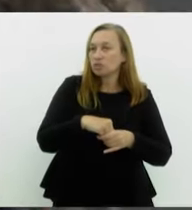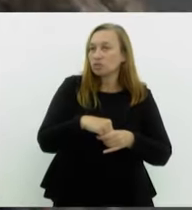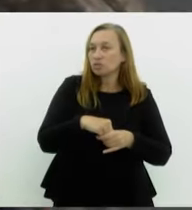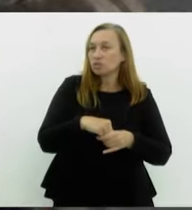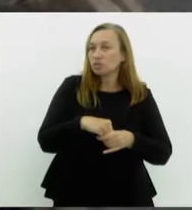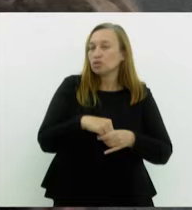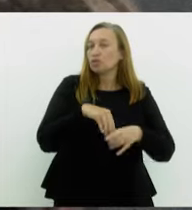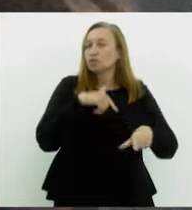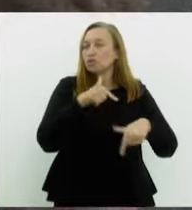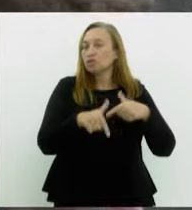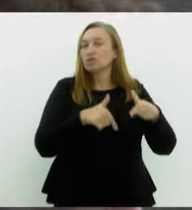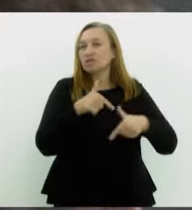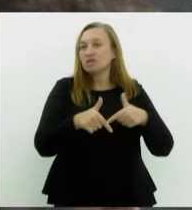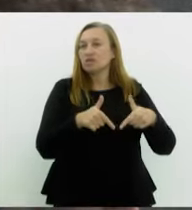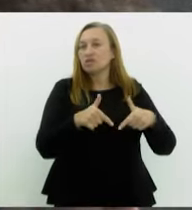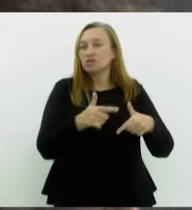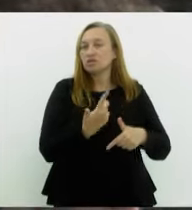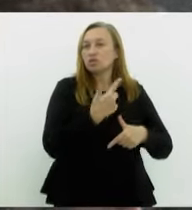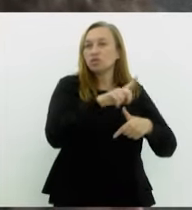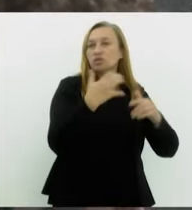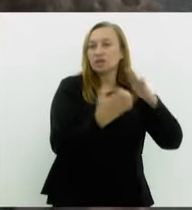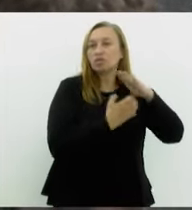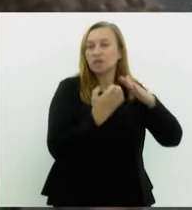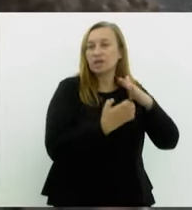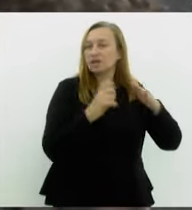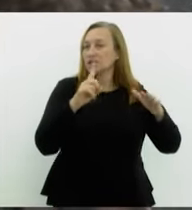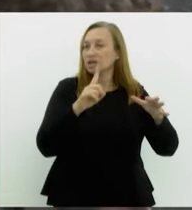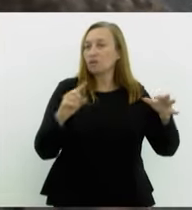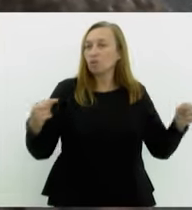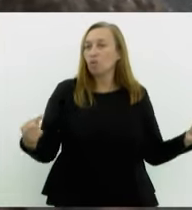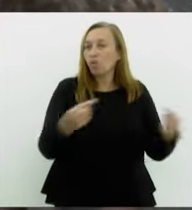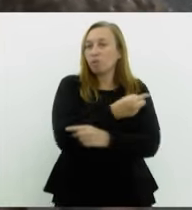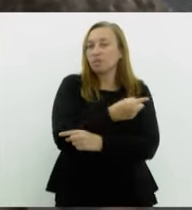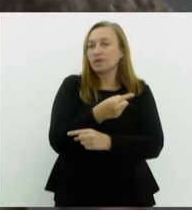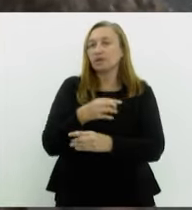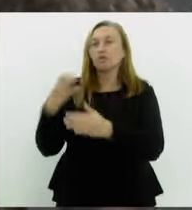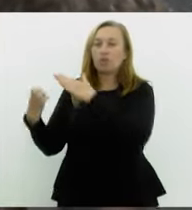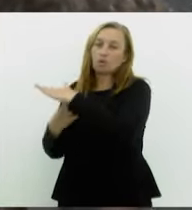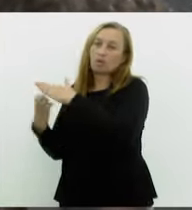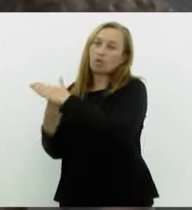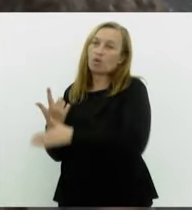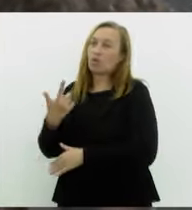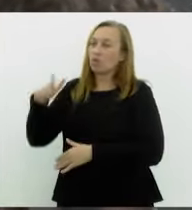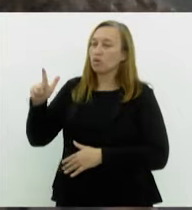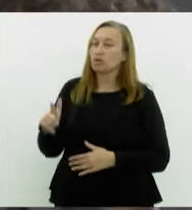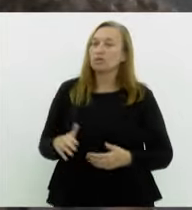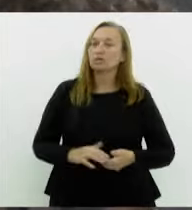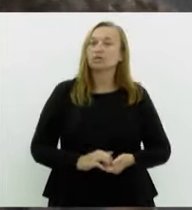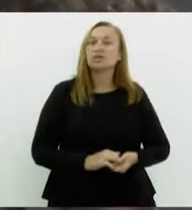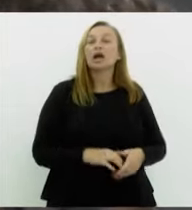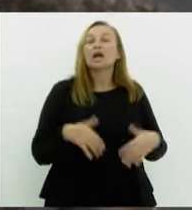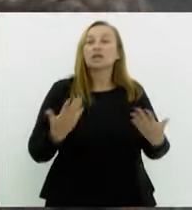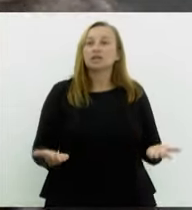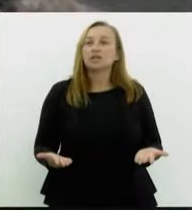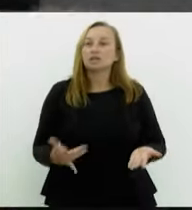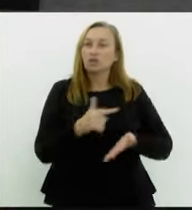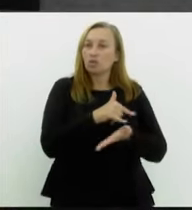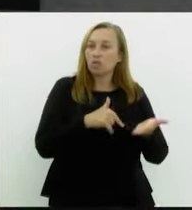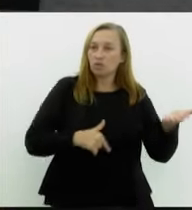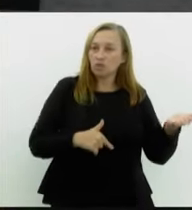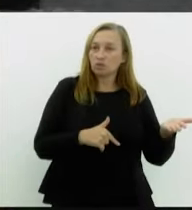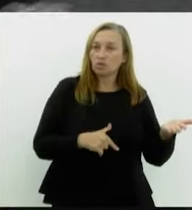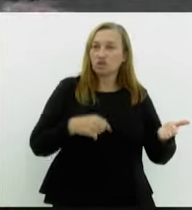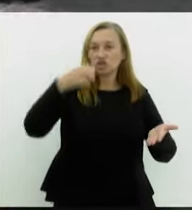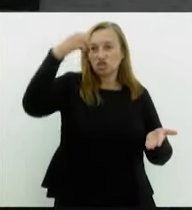serviço prestado por uma empresa que nada tem a ver com a concessionária. Então, na sua conta de luz ou de gás, vem